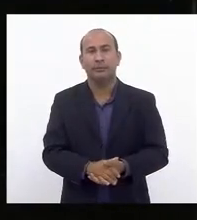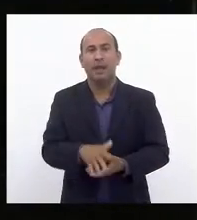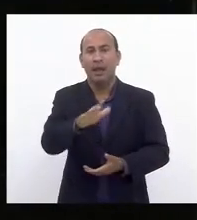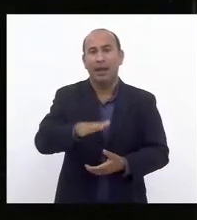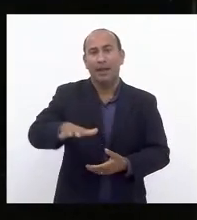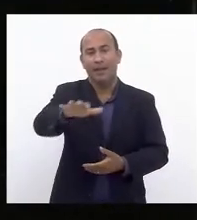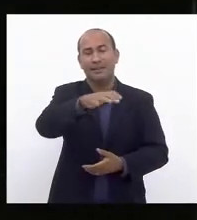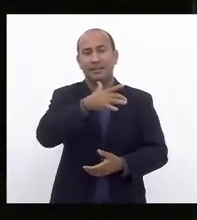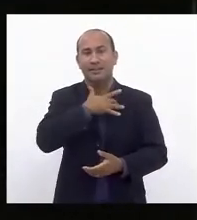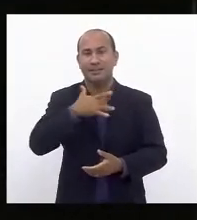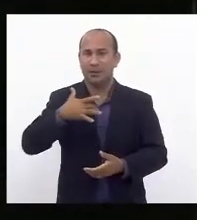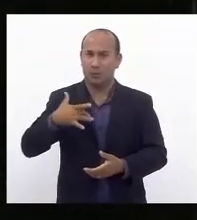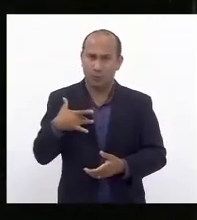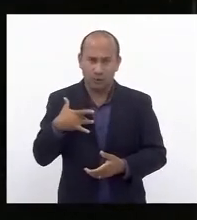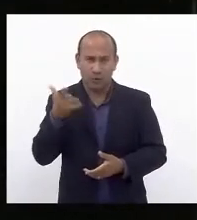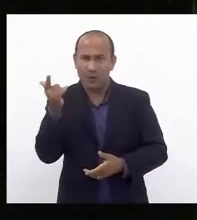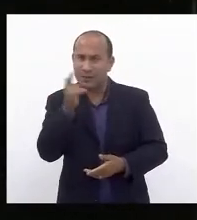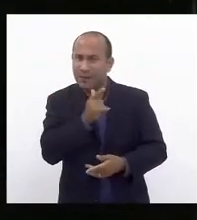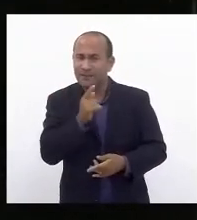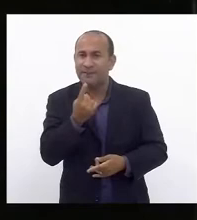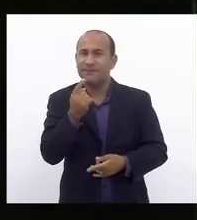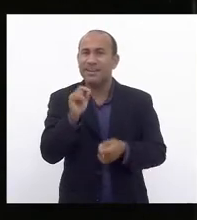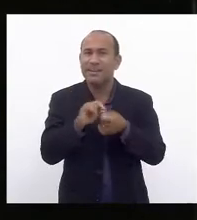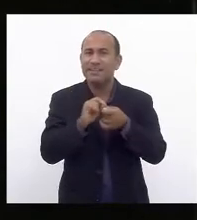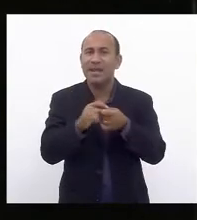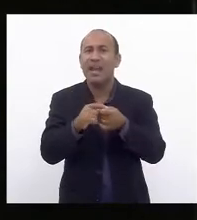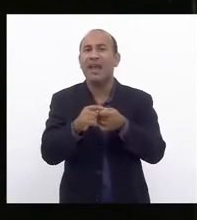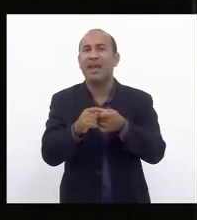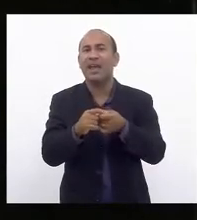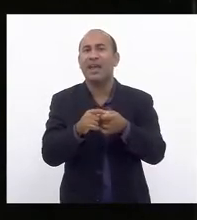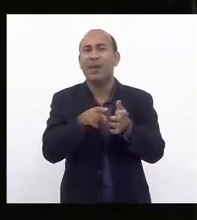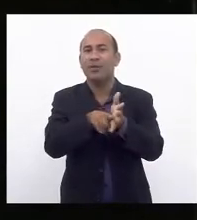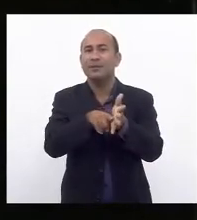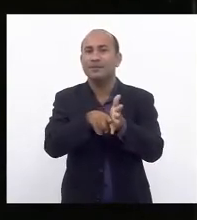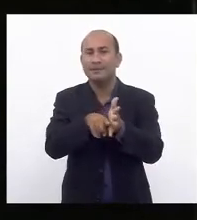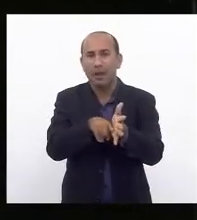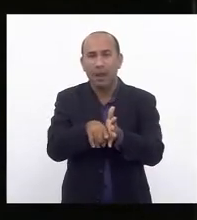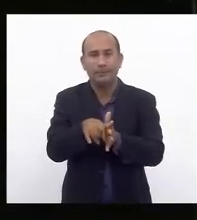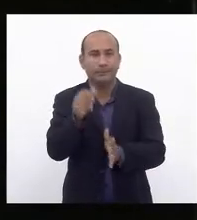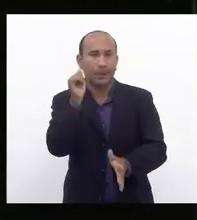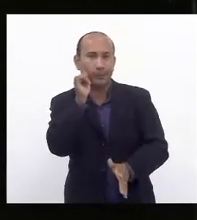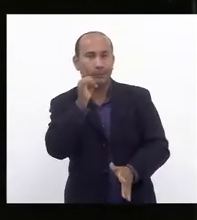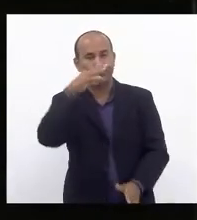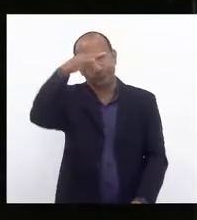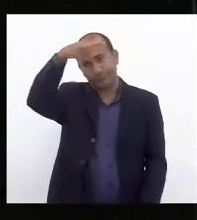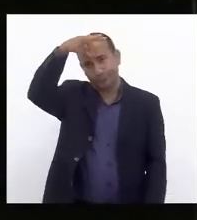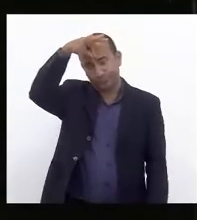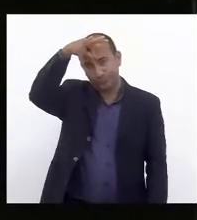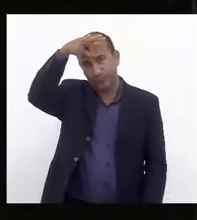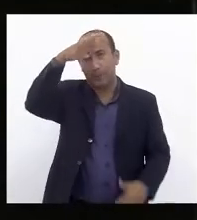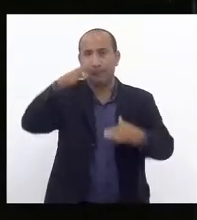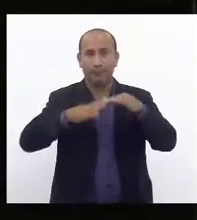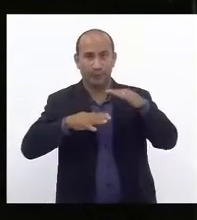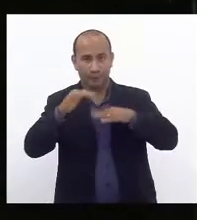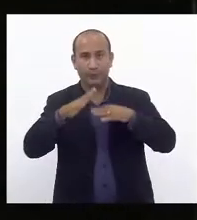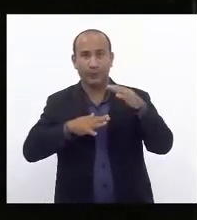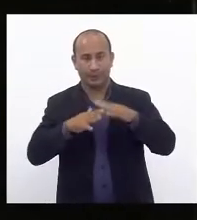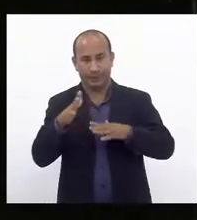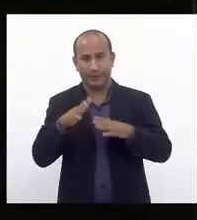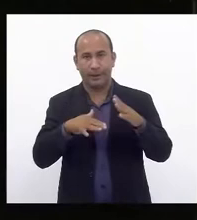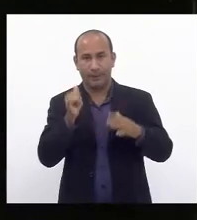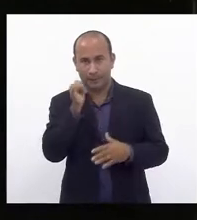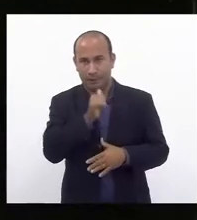de saúde não consegue fazer os exames de preventivo das suas trabalhadoras, das suas